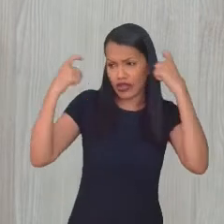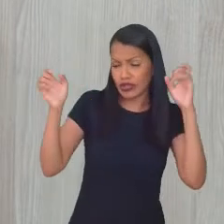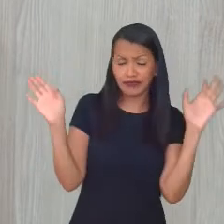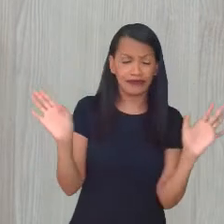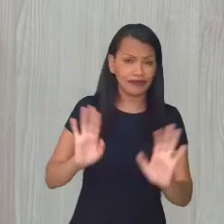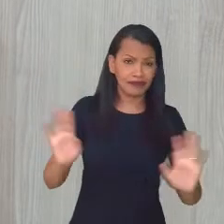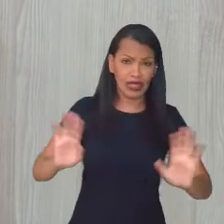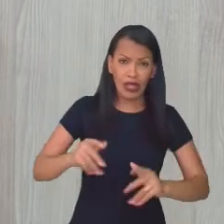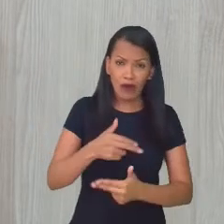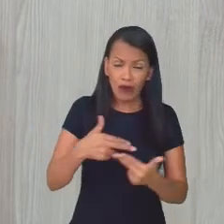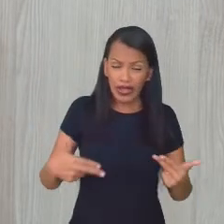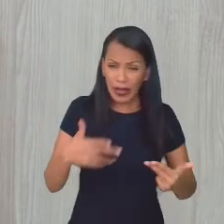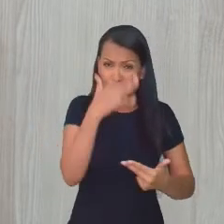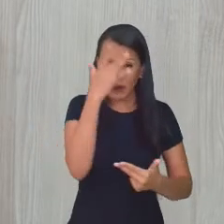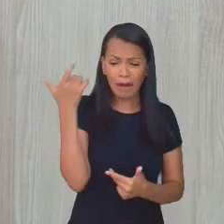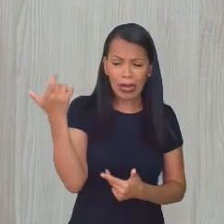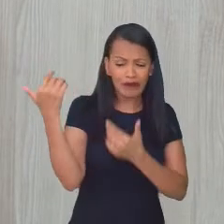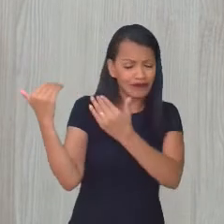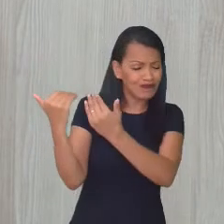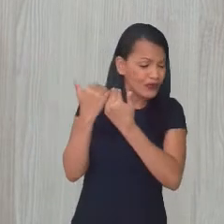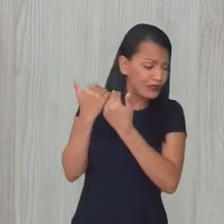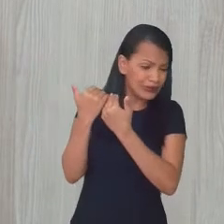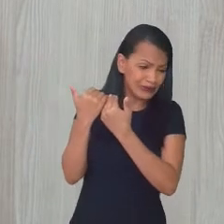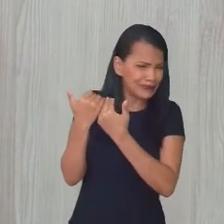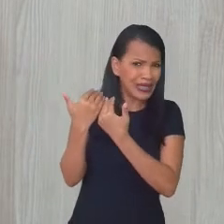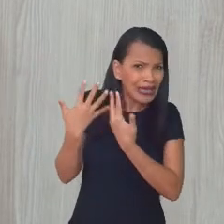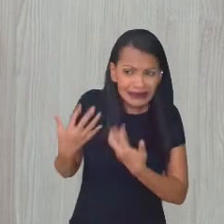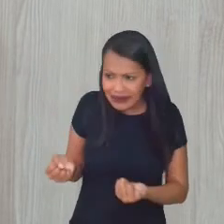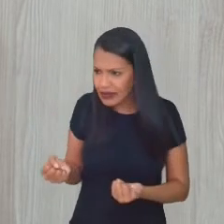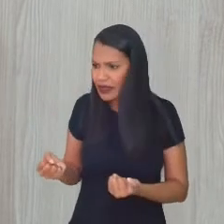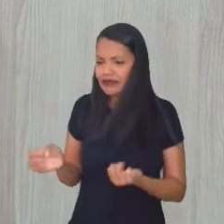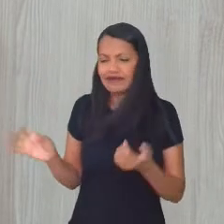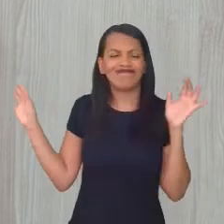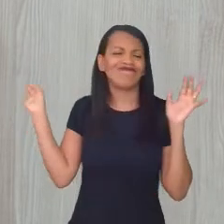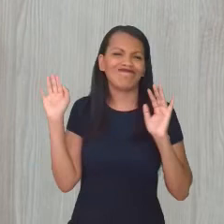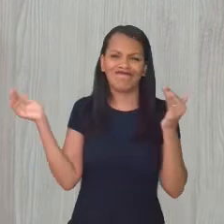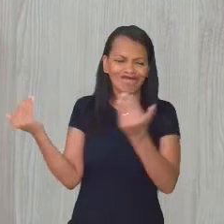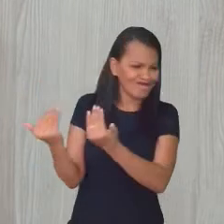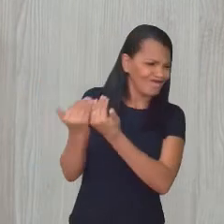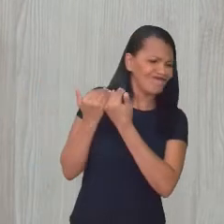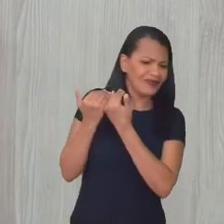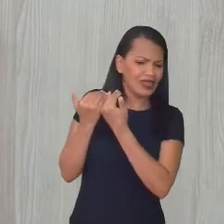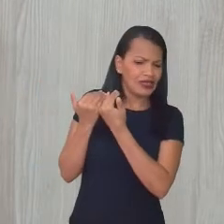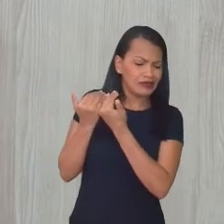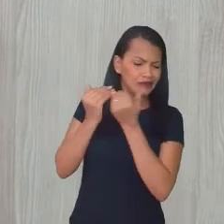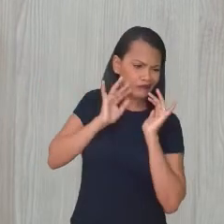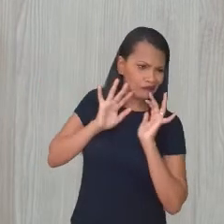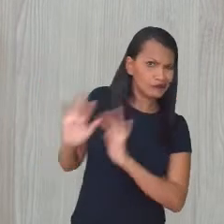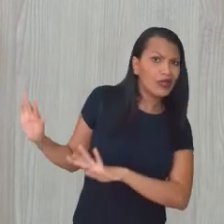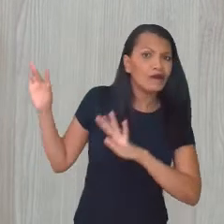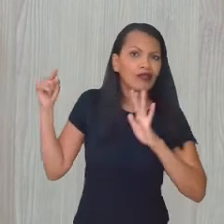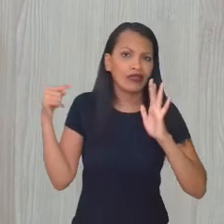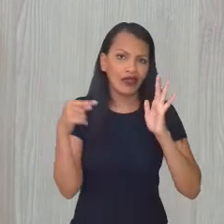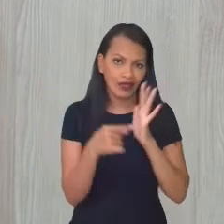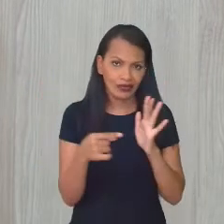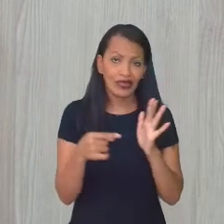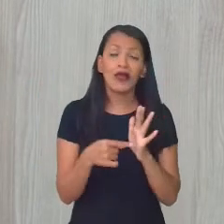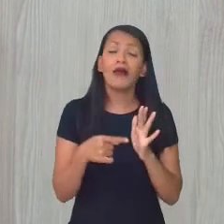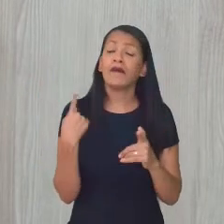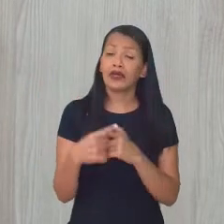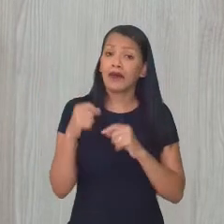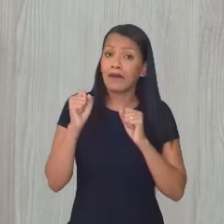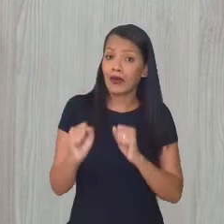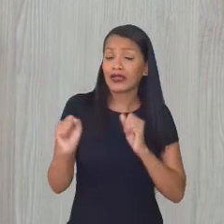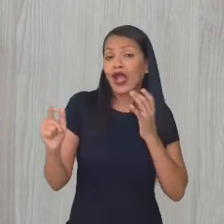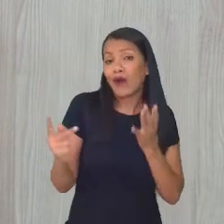vou colocar aqui, desde qualquer constrangimento, isso pode agravar e ser uma coisa mais grave. E